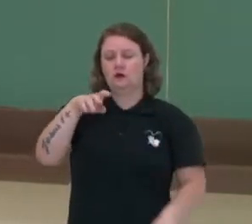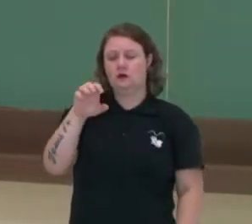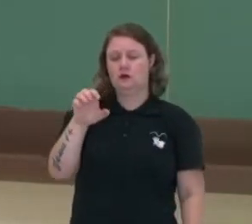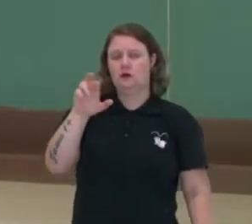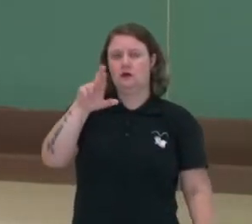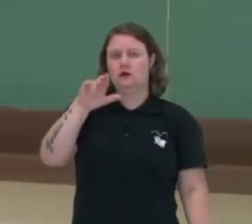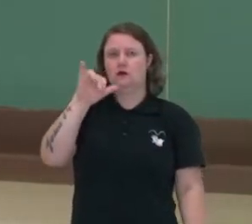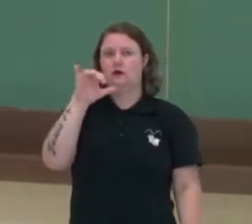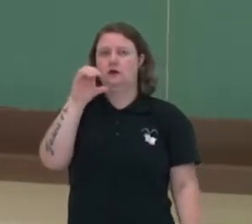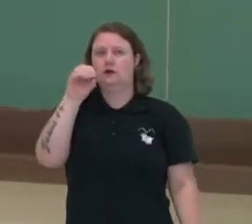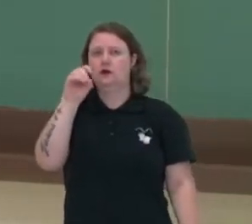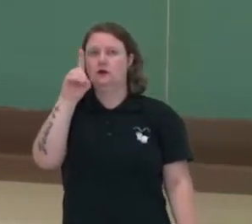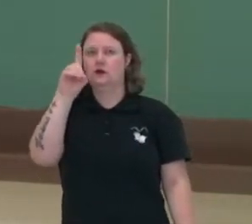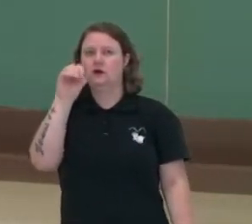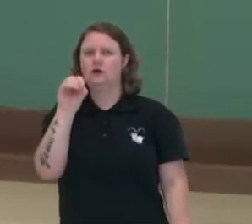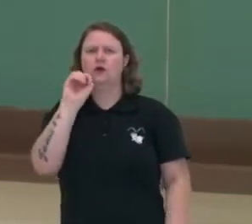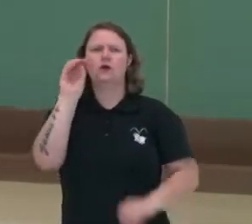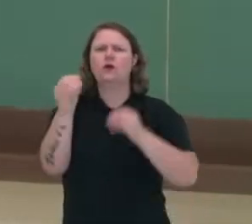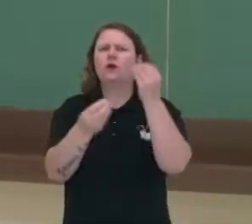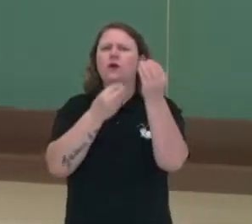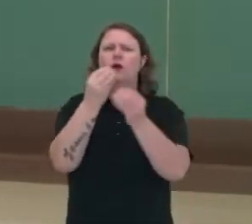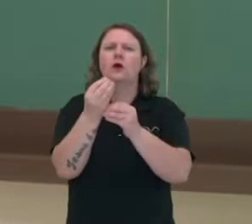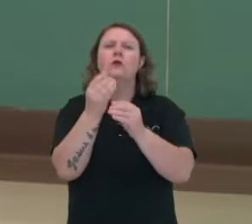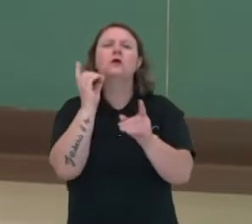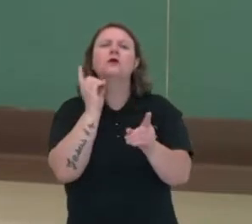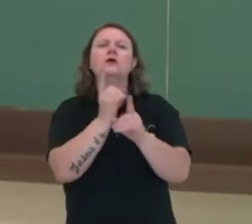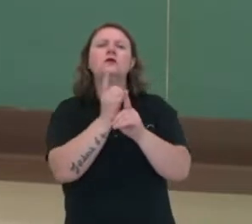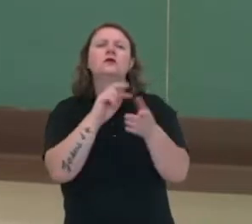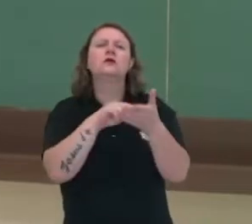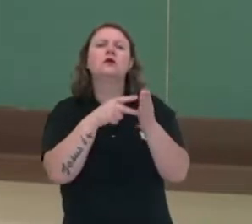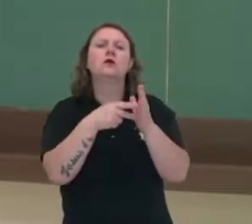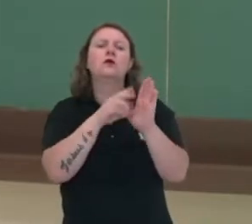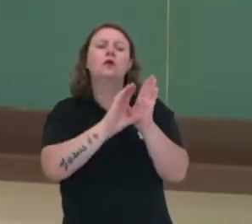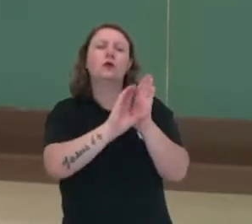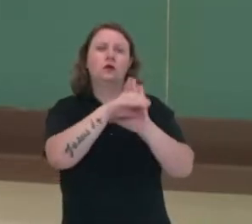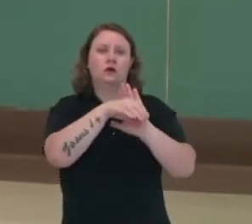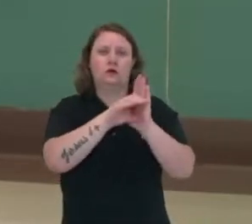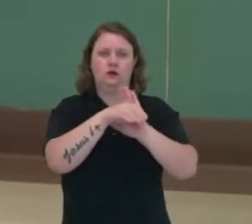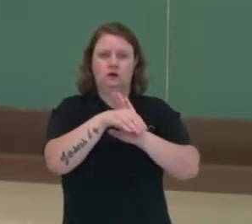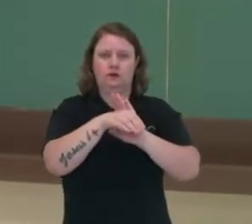este conceito, né, dentro da língua portuguesa, beleza? Vamos lá.